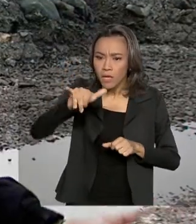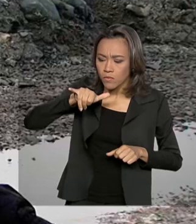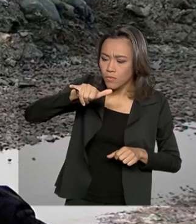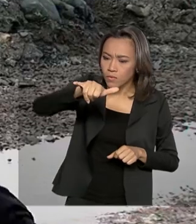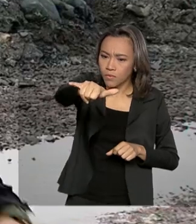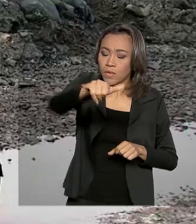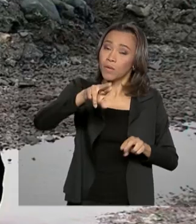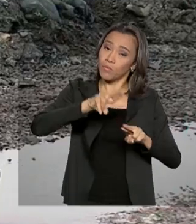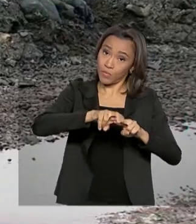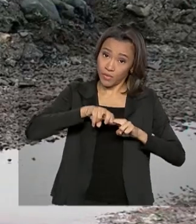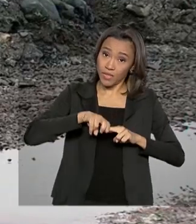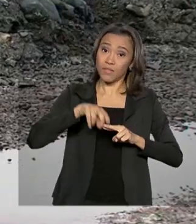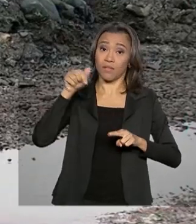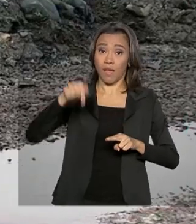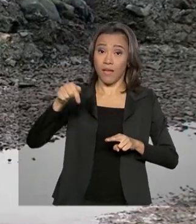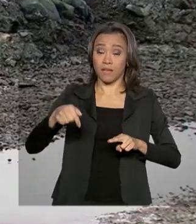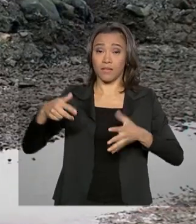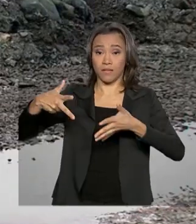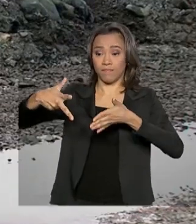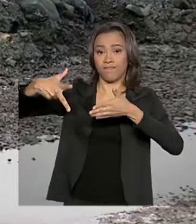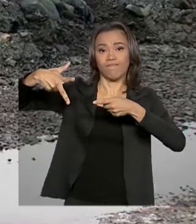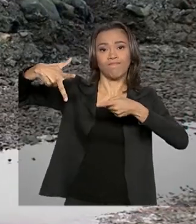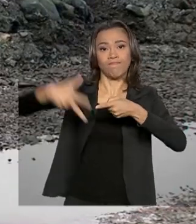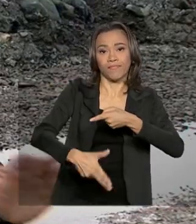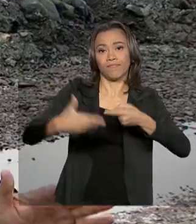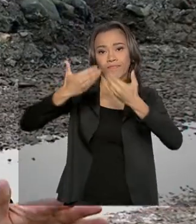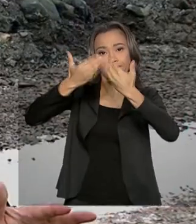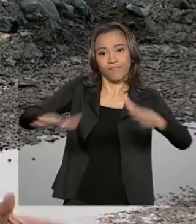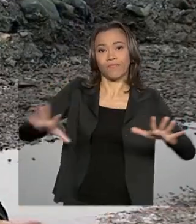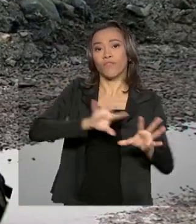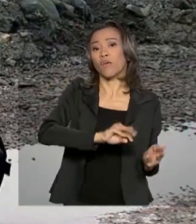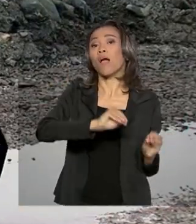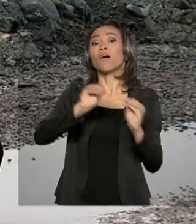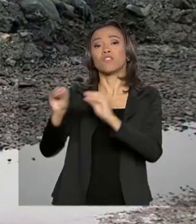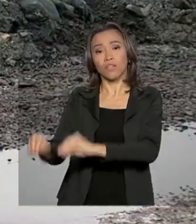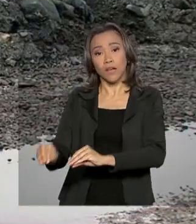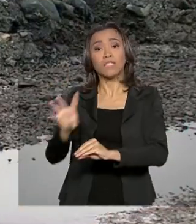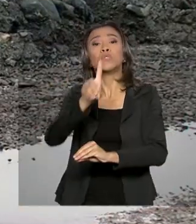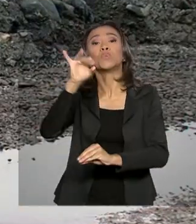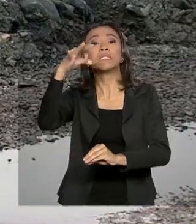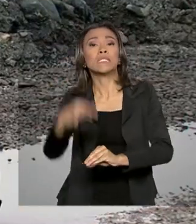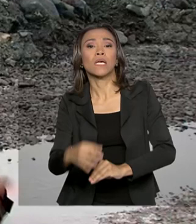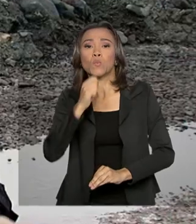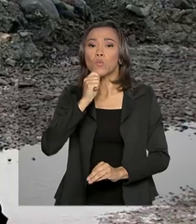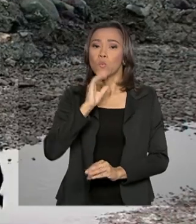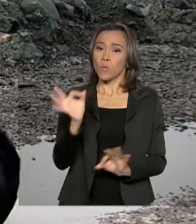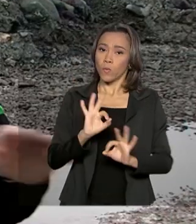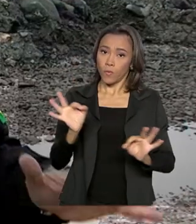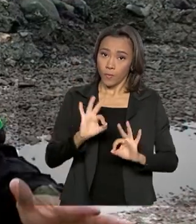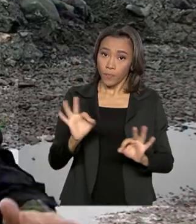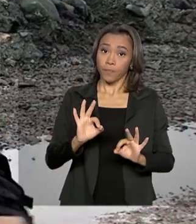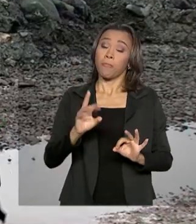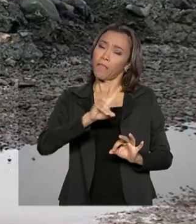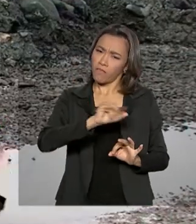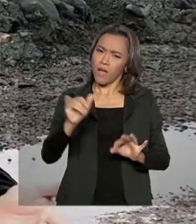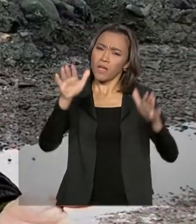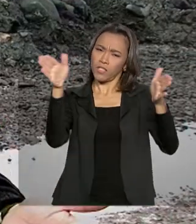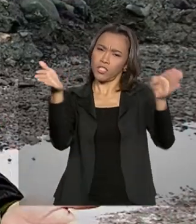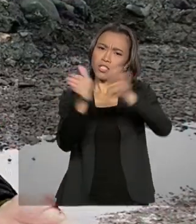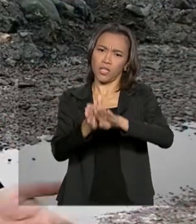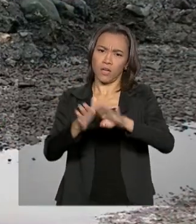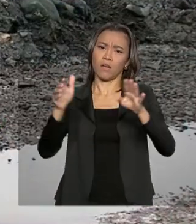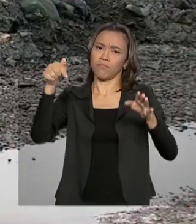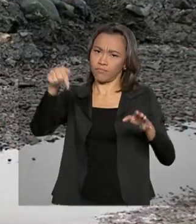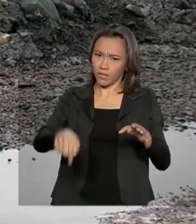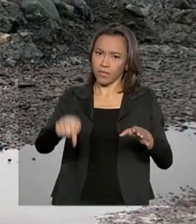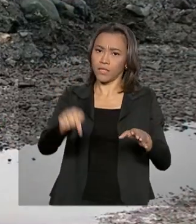está adiada esta reinauguração e ainda não tem uma data prevista. Tudo correndo bem, a comitiva do vice-presidente decola ao longo do dia e a